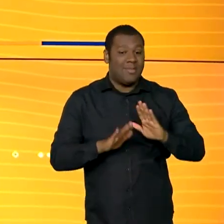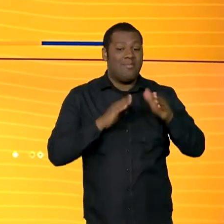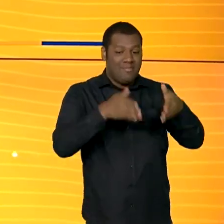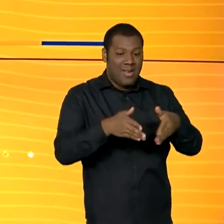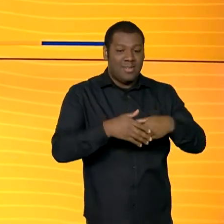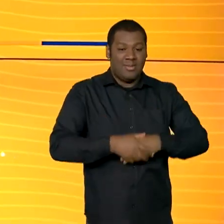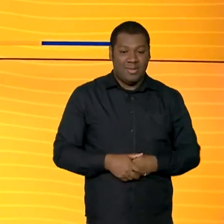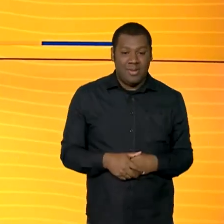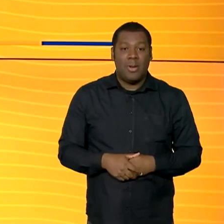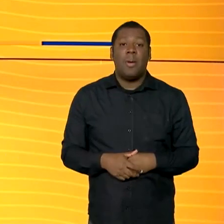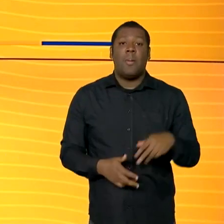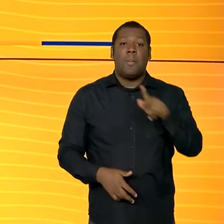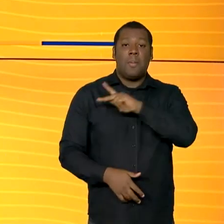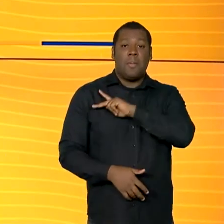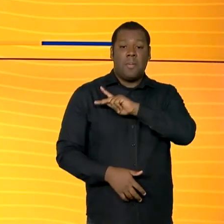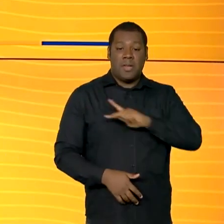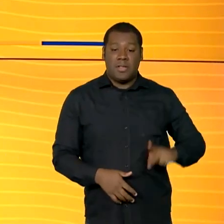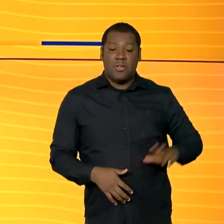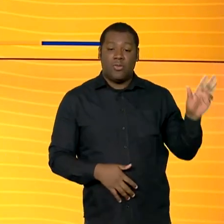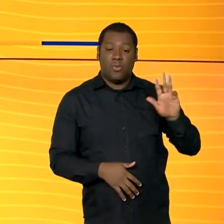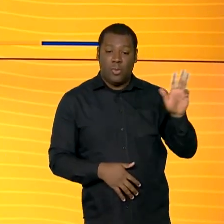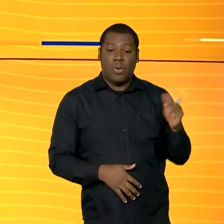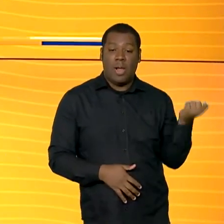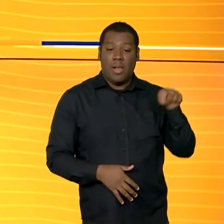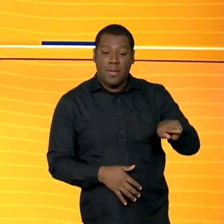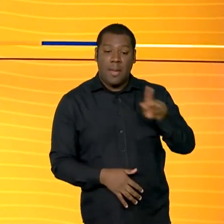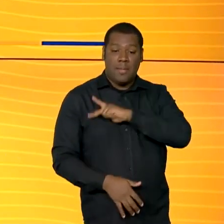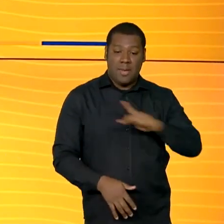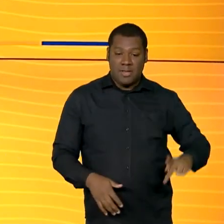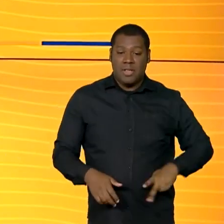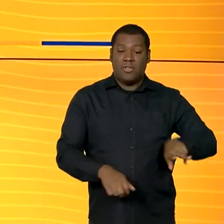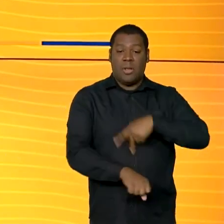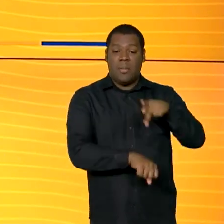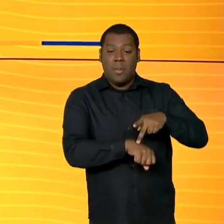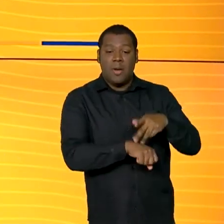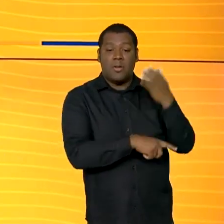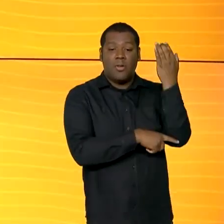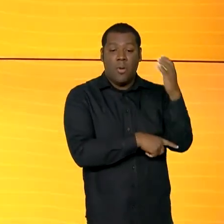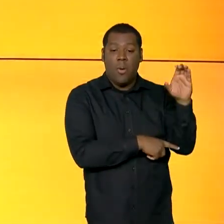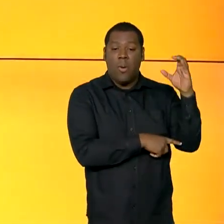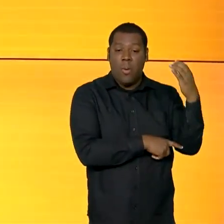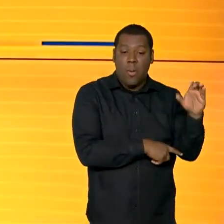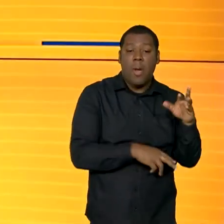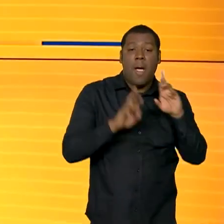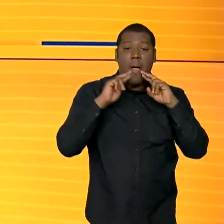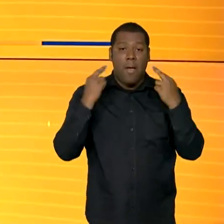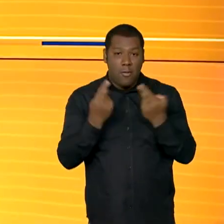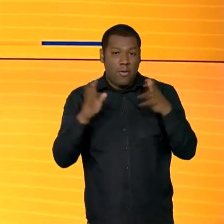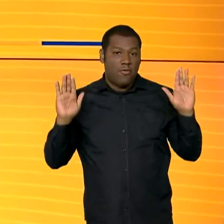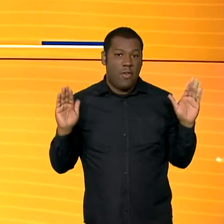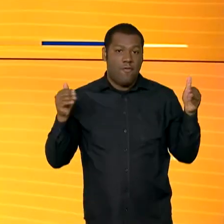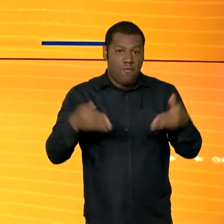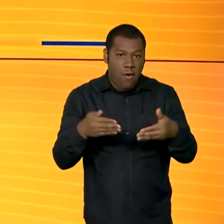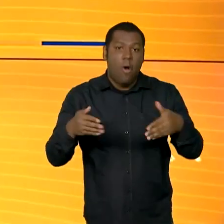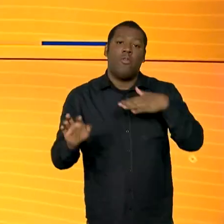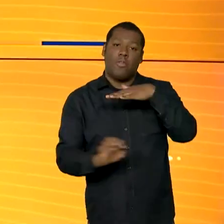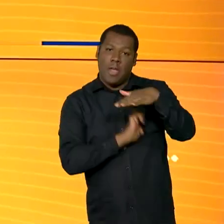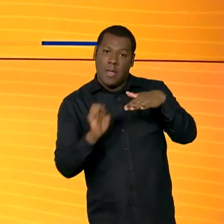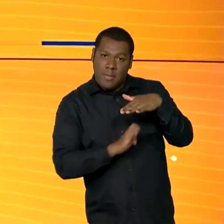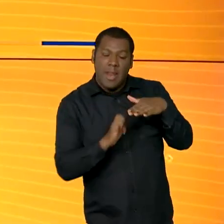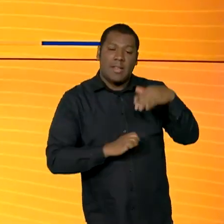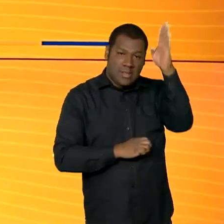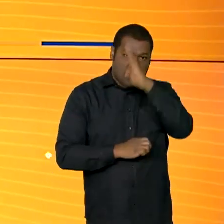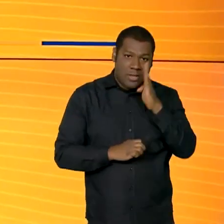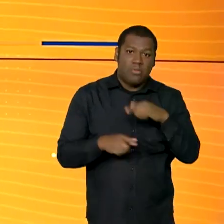presidente colombiano Gustavo Petro também vão participar de um encontro bilateral em um fórum com empresários dos dois países.